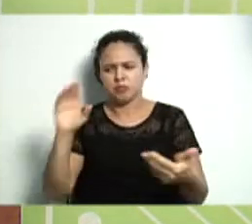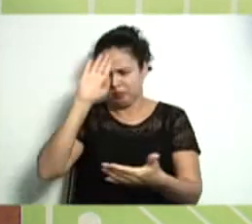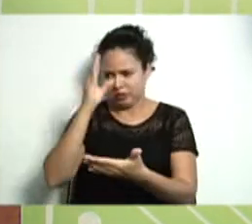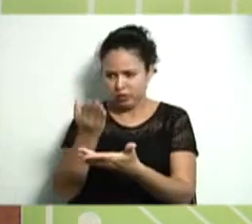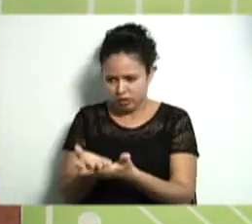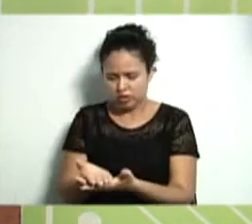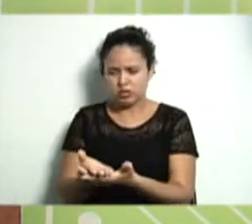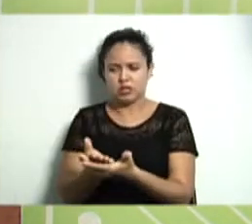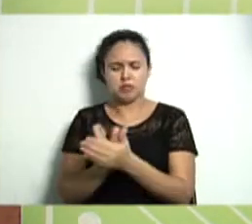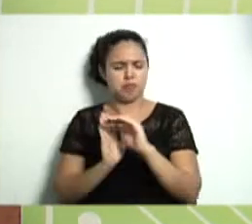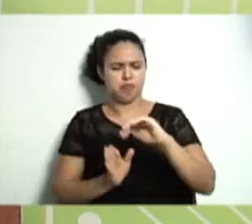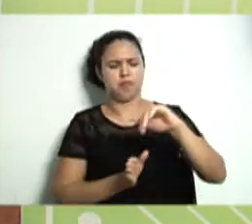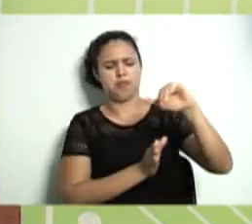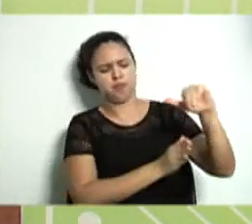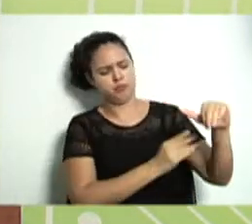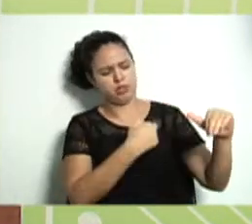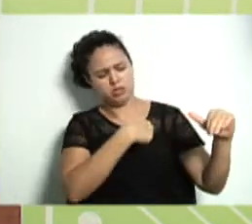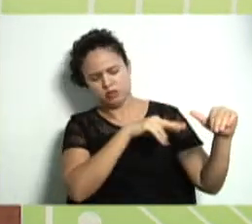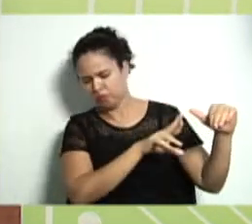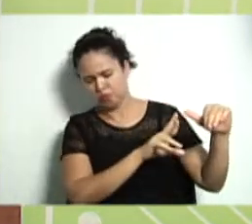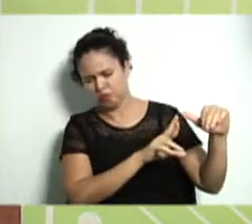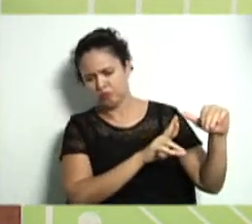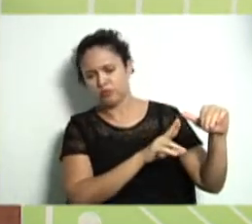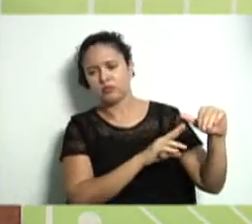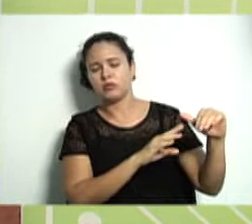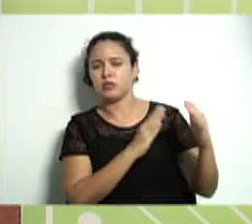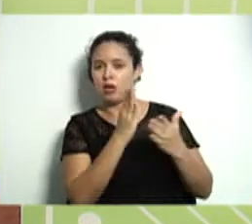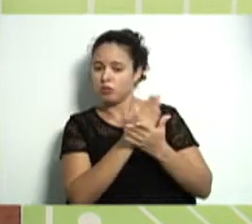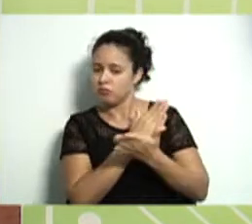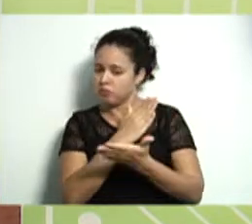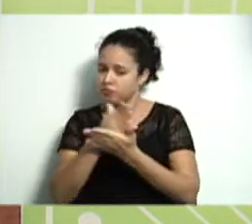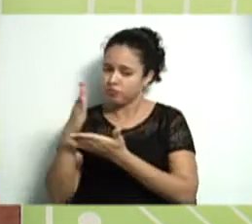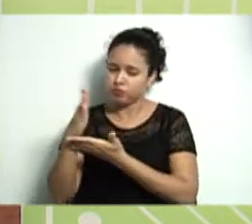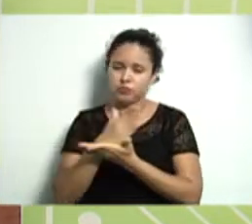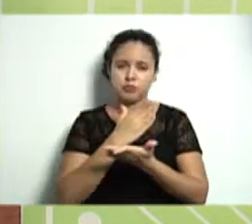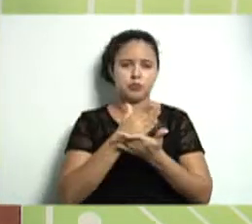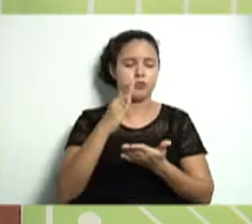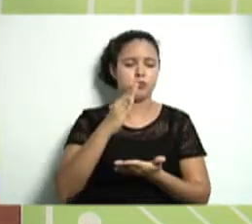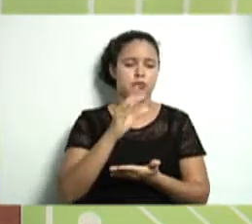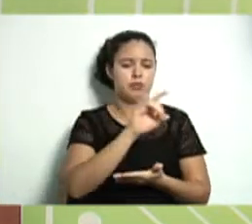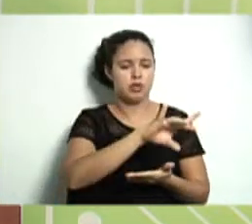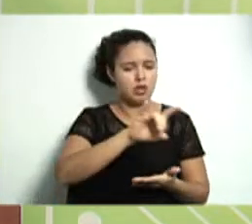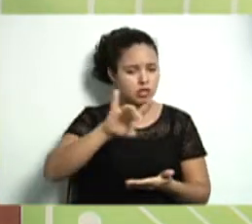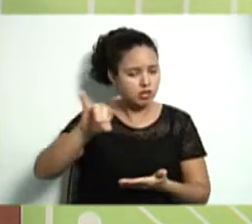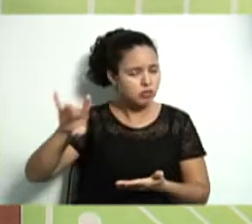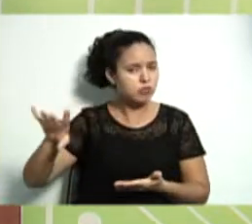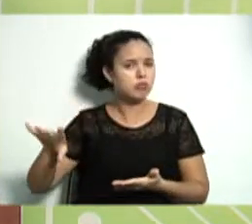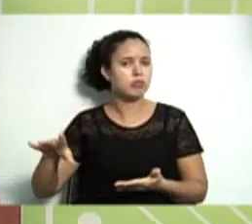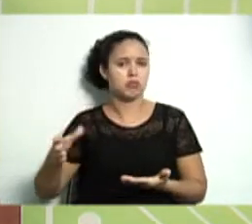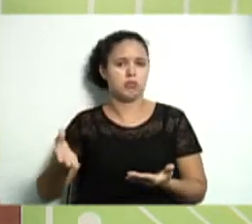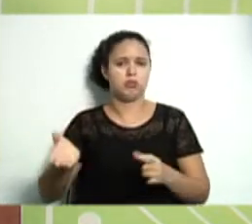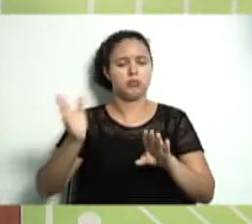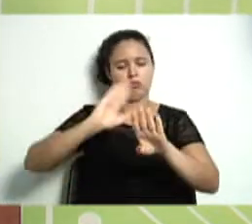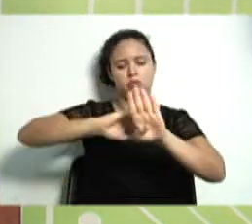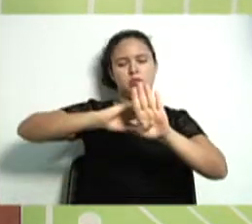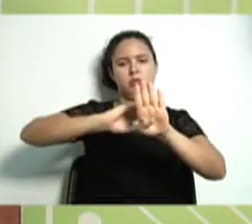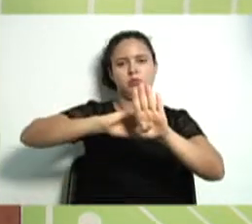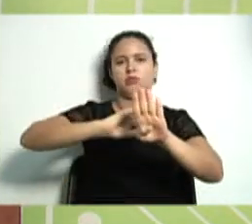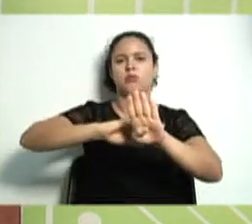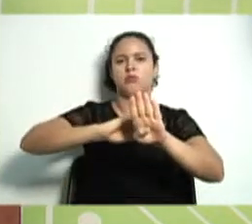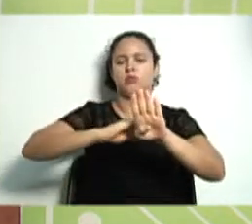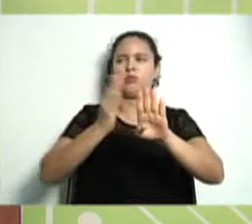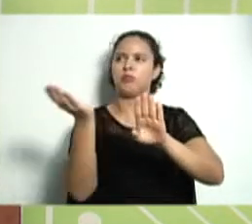de resolver os nossos problemas. Então, o nível ideológico compreende esses aspectos do